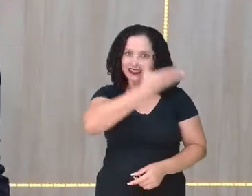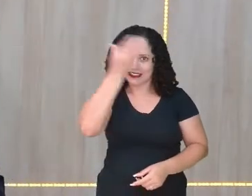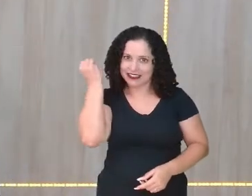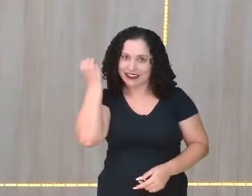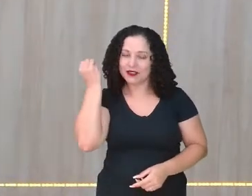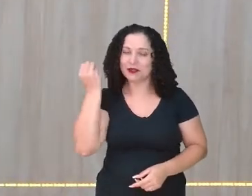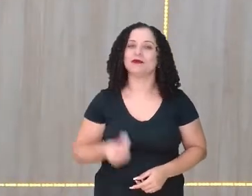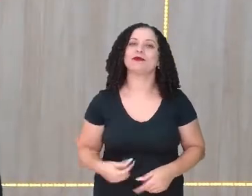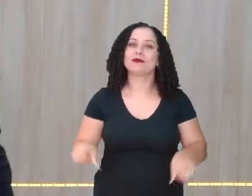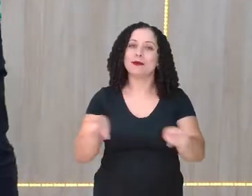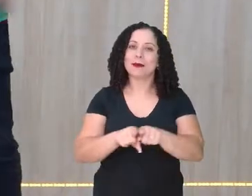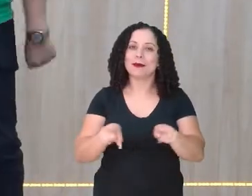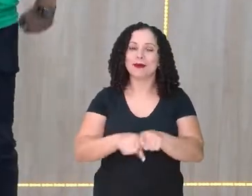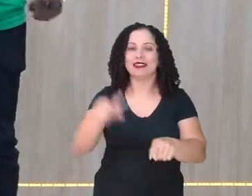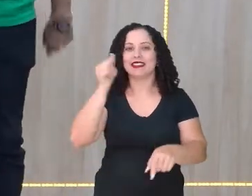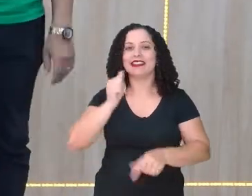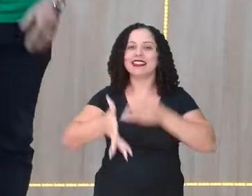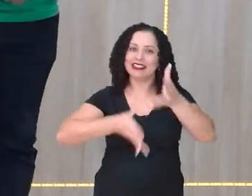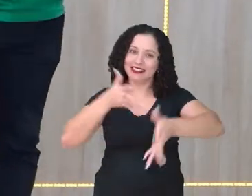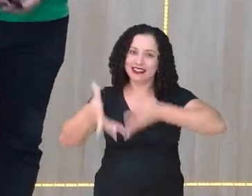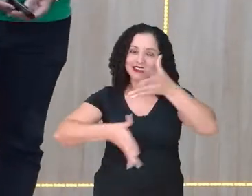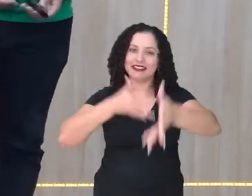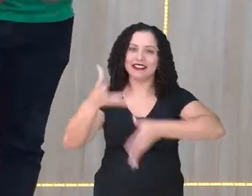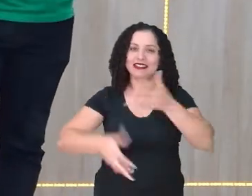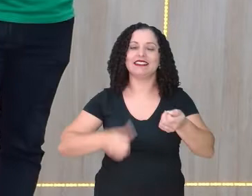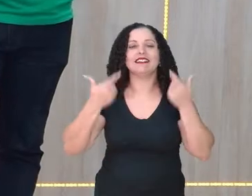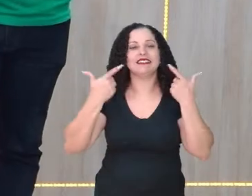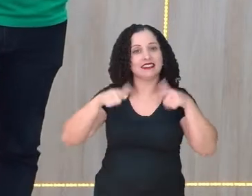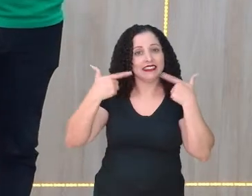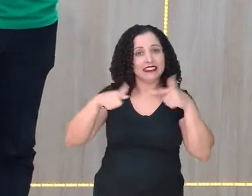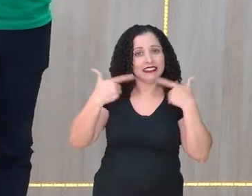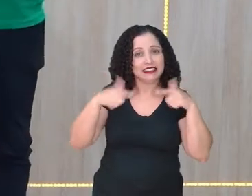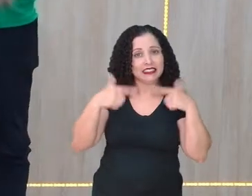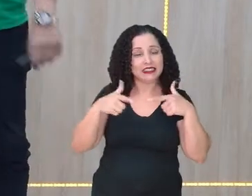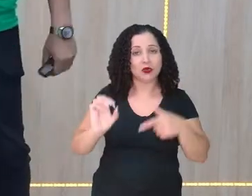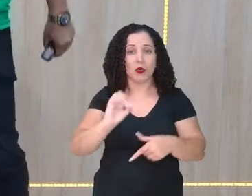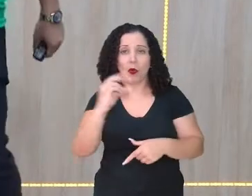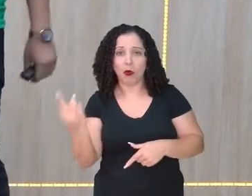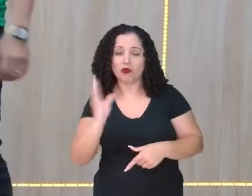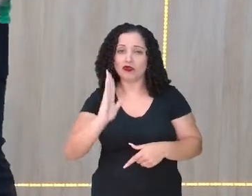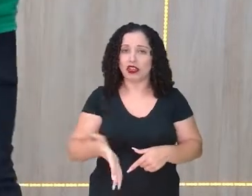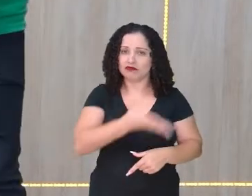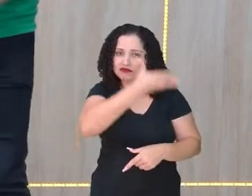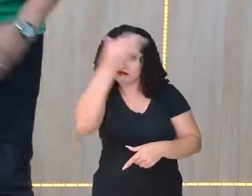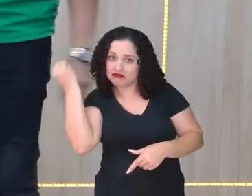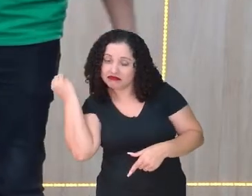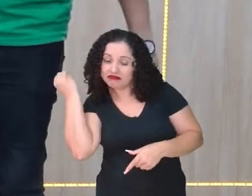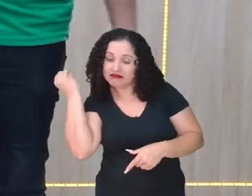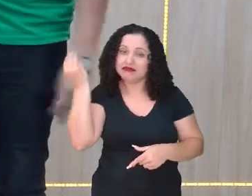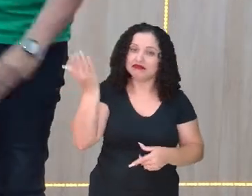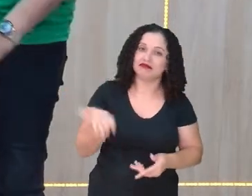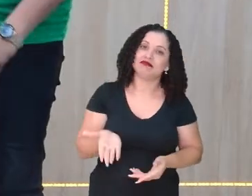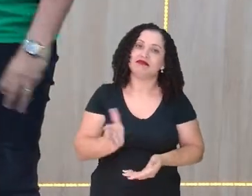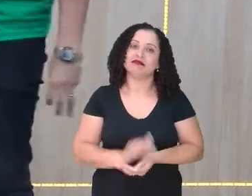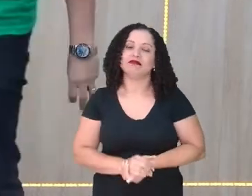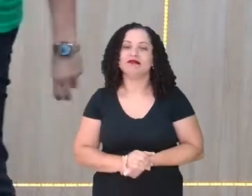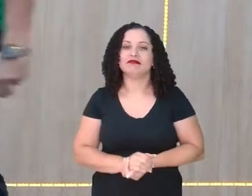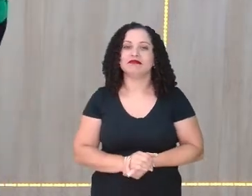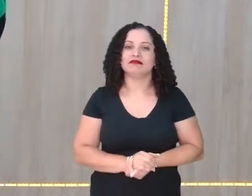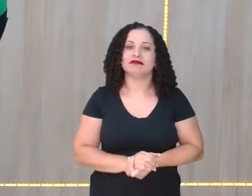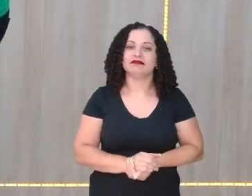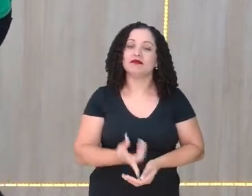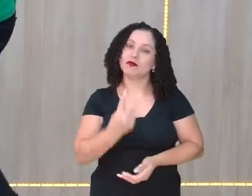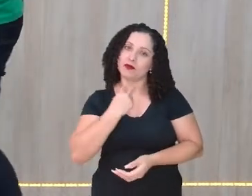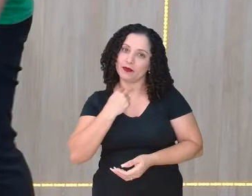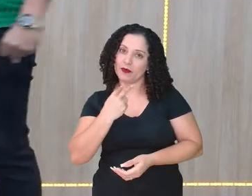Até a moça de Libras está rindo aqui com essa história. Ou a bebê dela esquece, ou ela já esqueceu também. Não pode. Não bota a